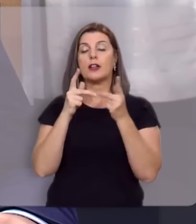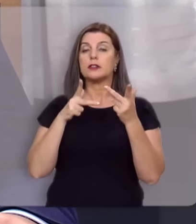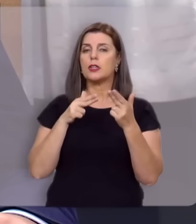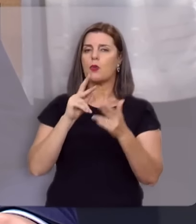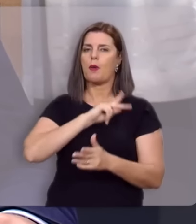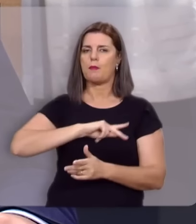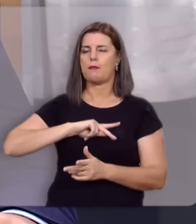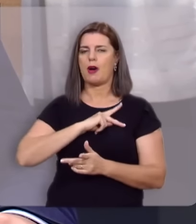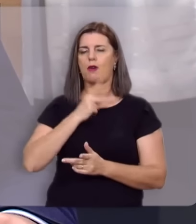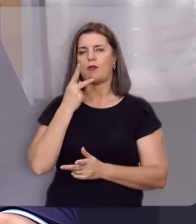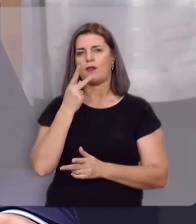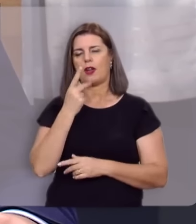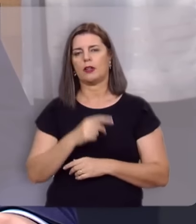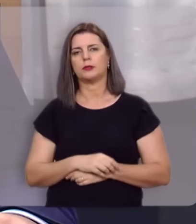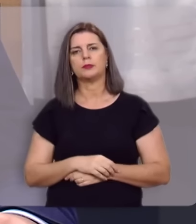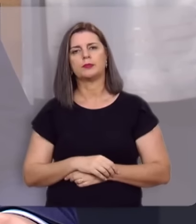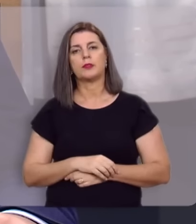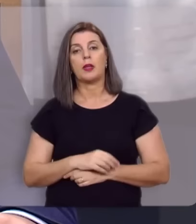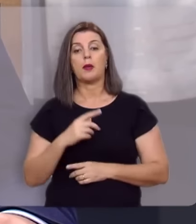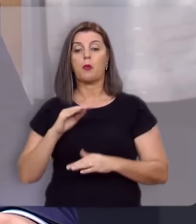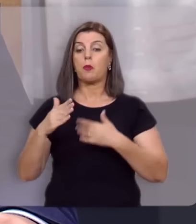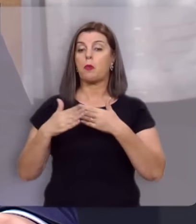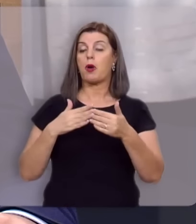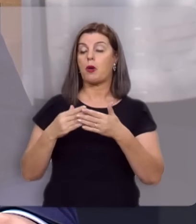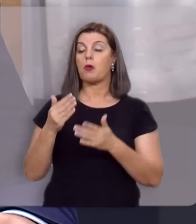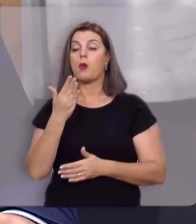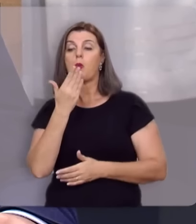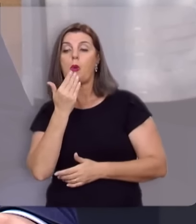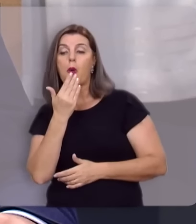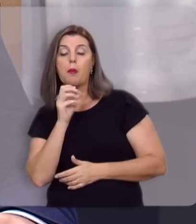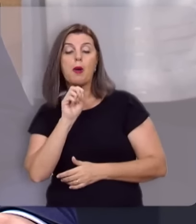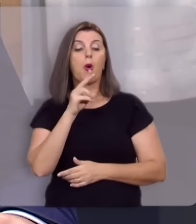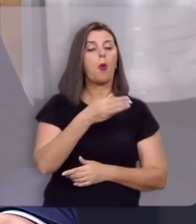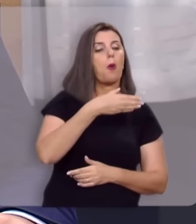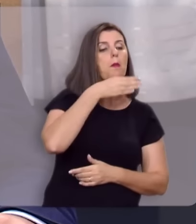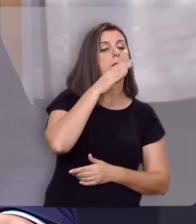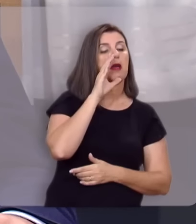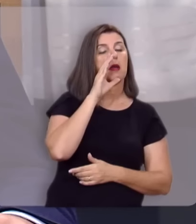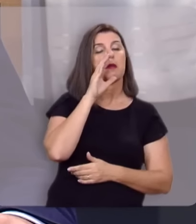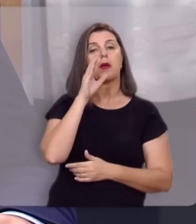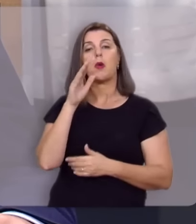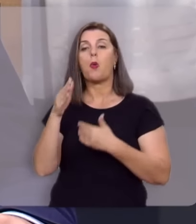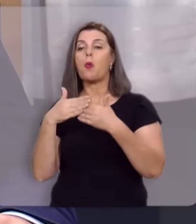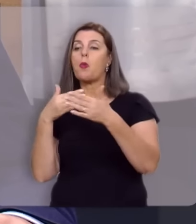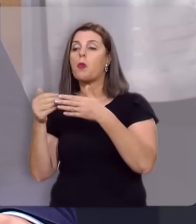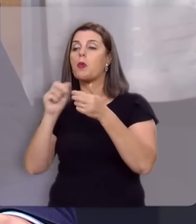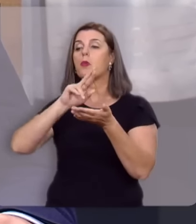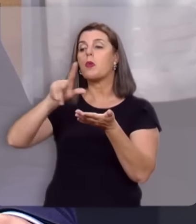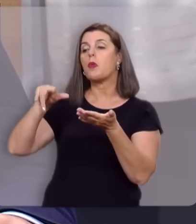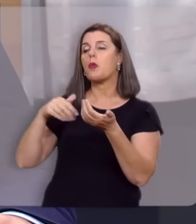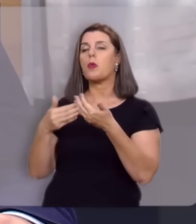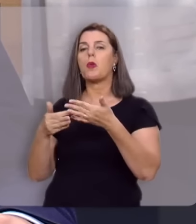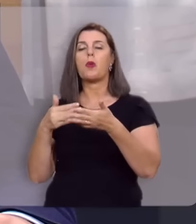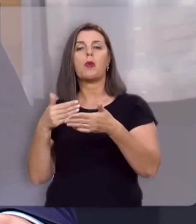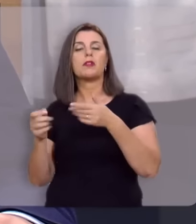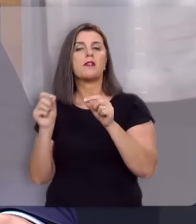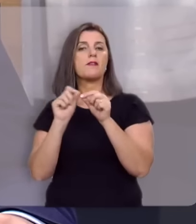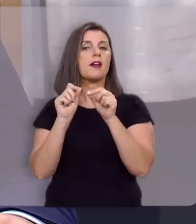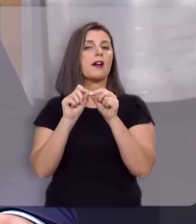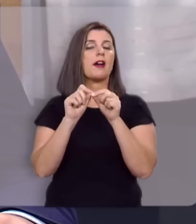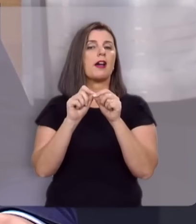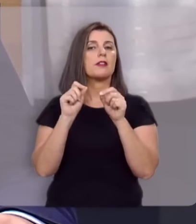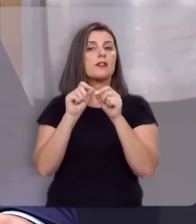que Paulo diz em 1 Coríntios 10, 31. Portanto, quer comais, ou bebais, ou façais outra